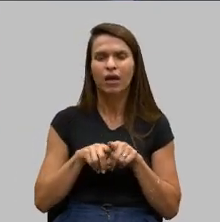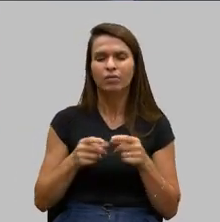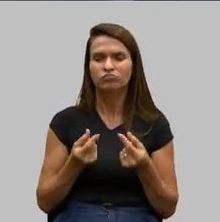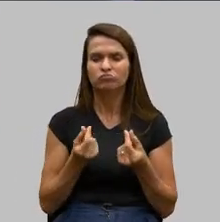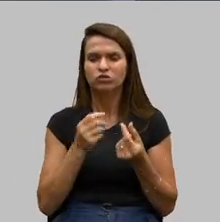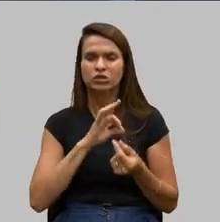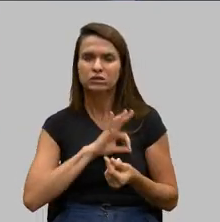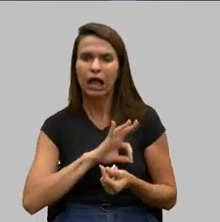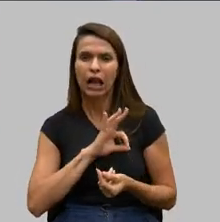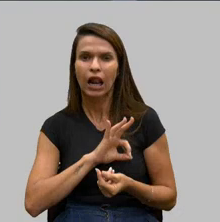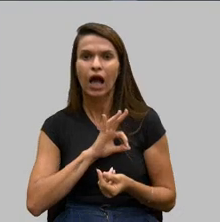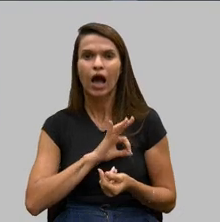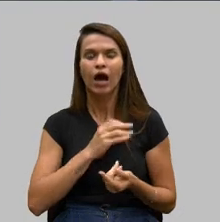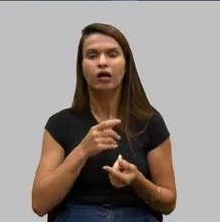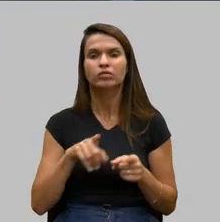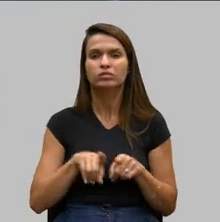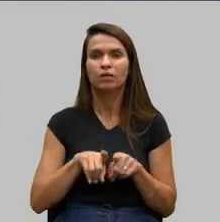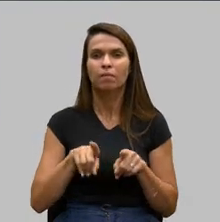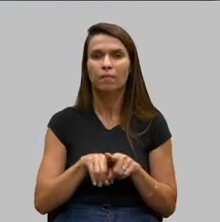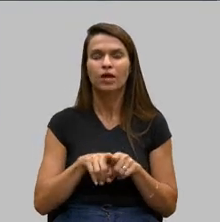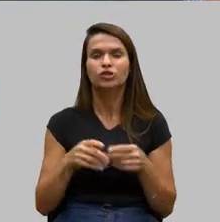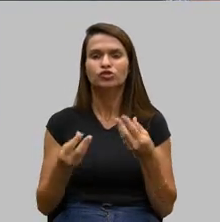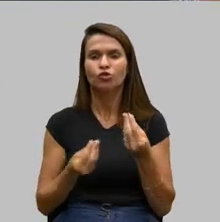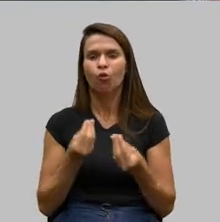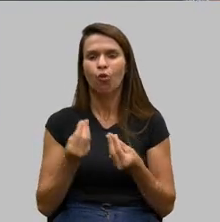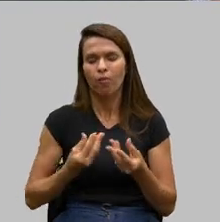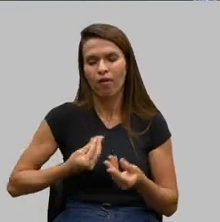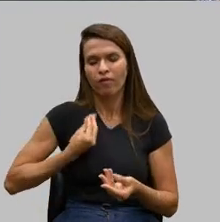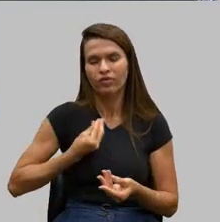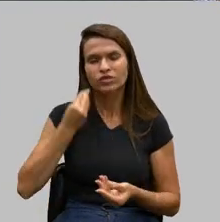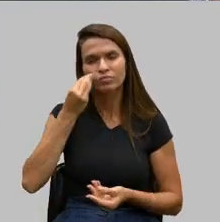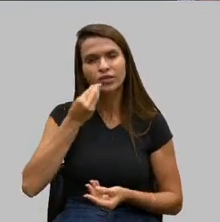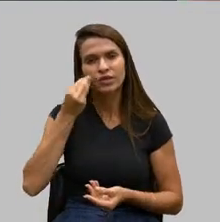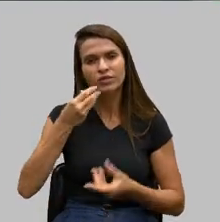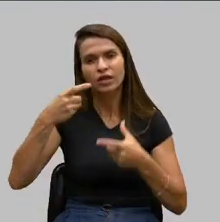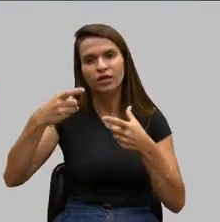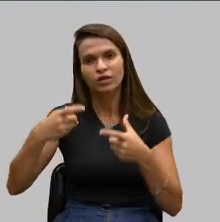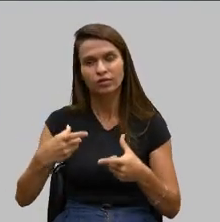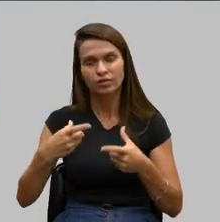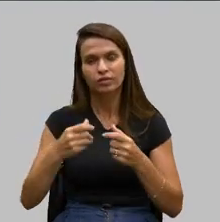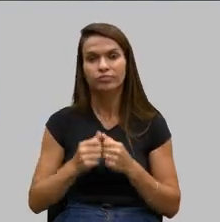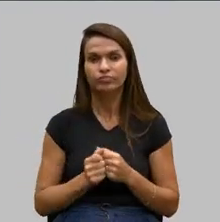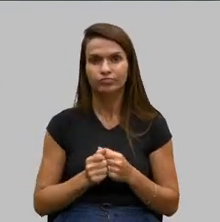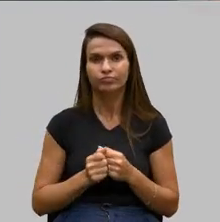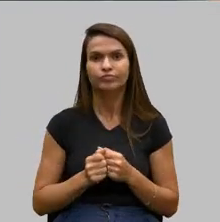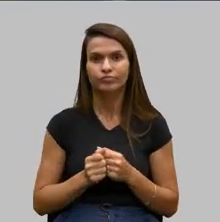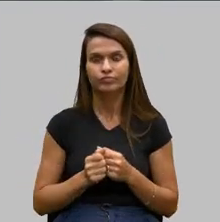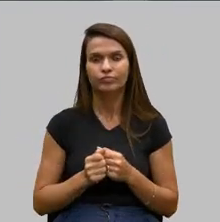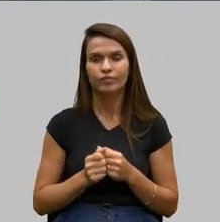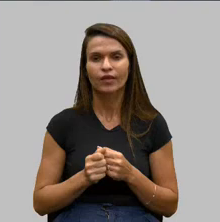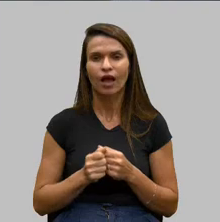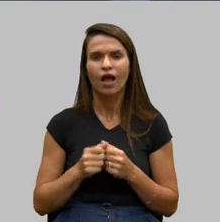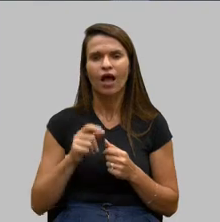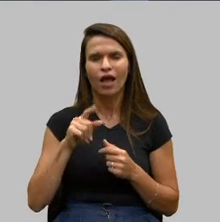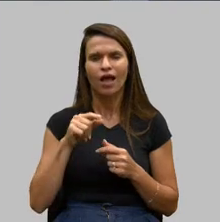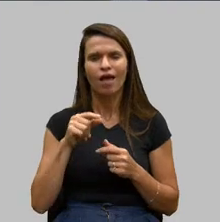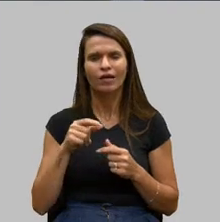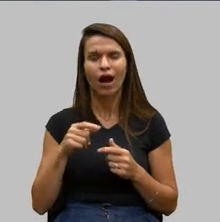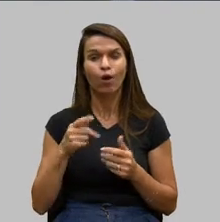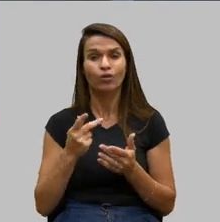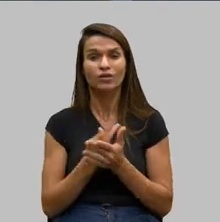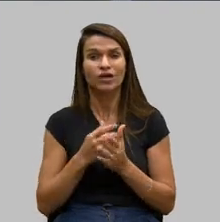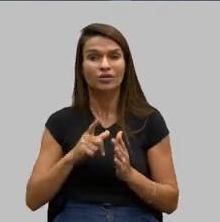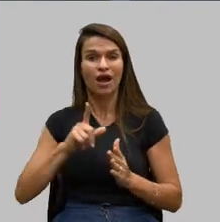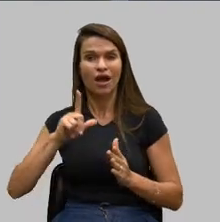ambientais e físicas acaba que o seu processo de envelhecimento se dá de forma mais precoce do que nós tanto assim